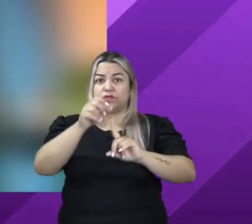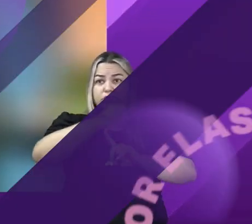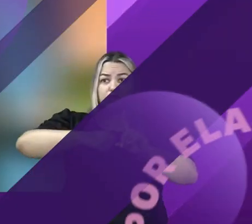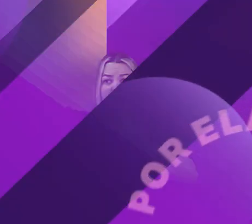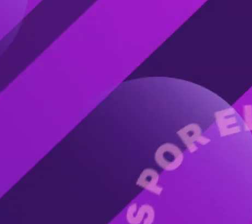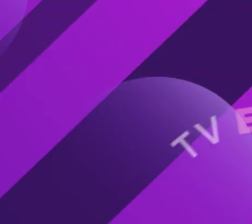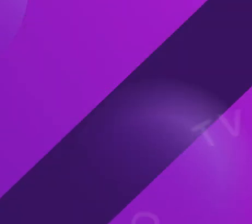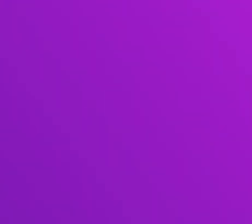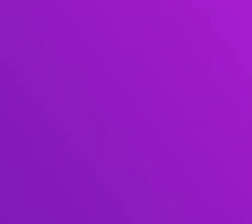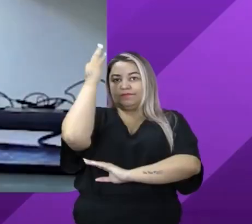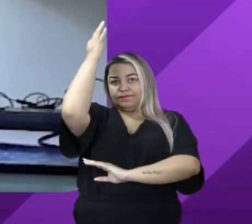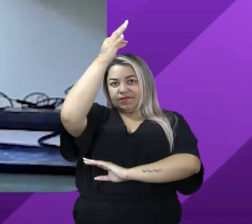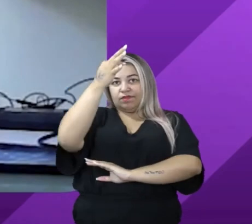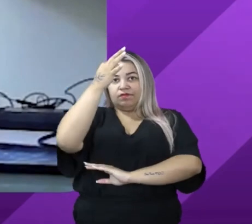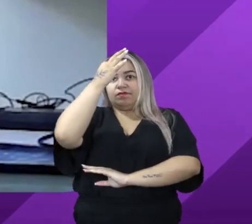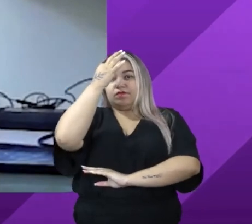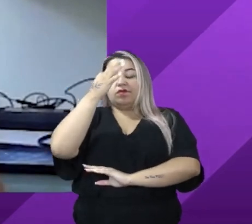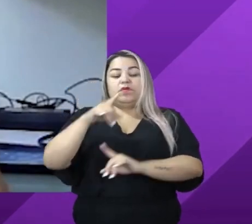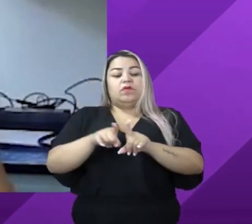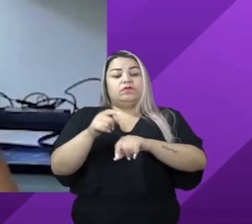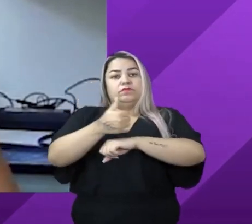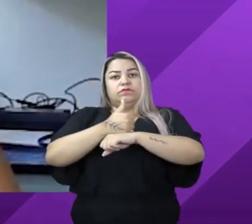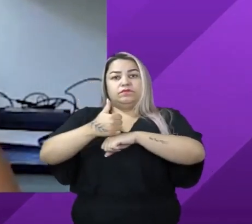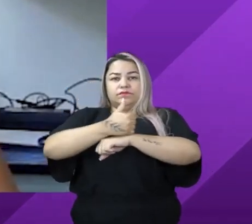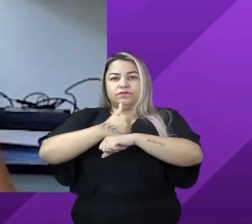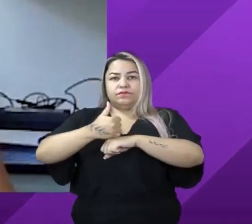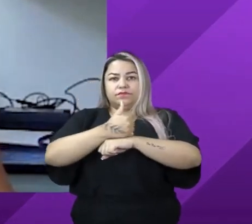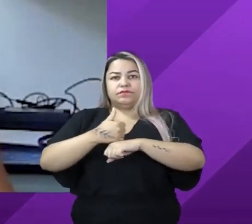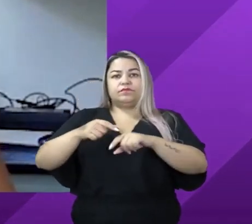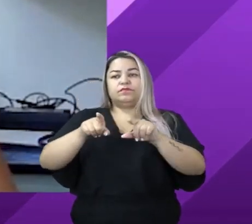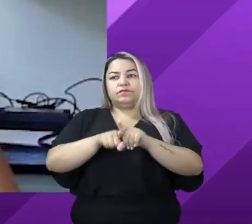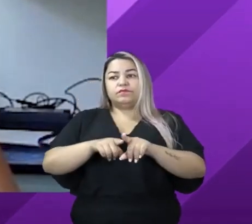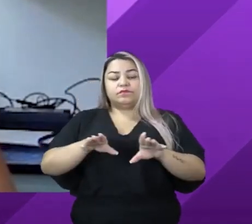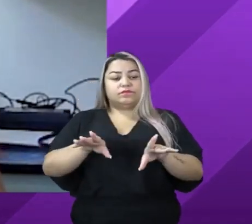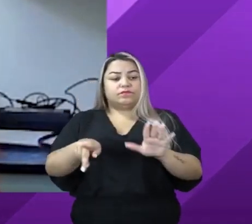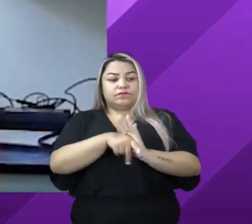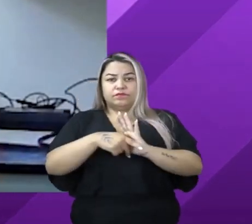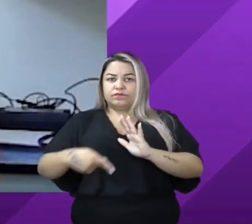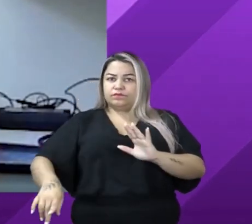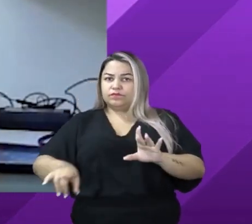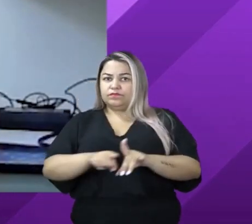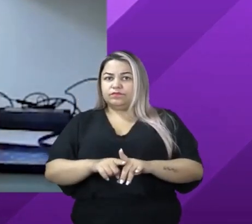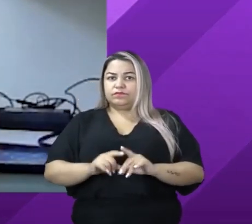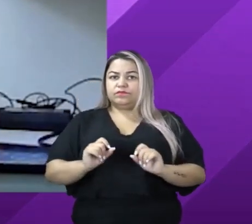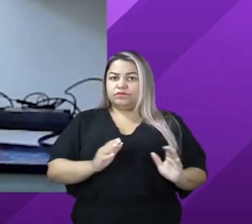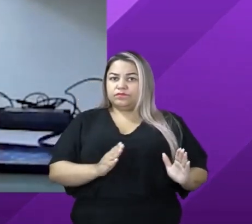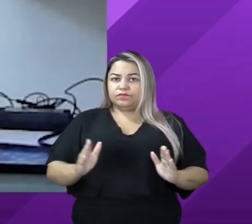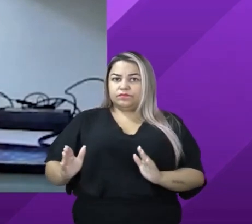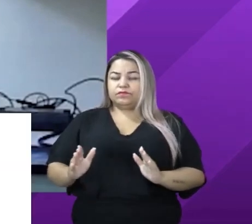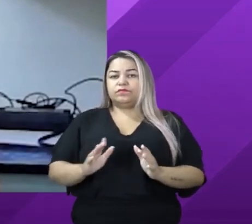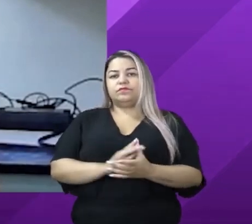espaços partidários, né? O conceito de qualidade de vida é um conceito ativo, amplo, mutável e intrínseco a